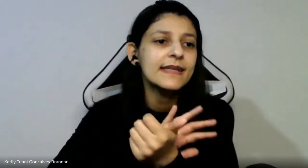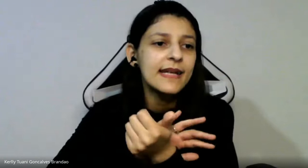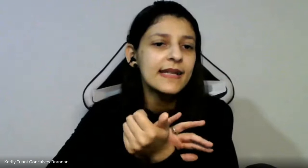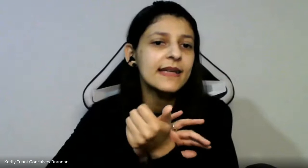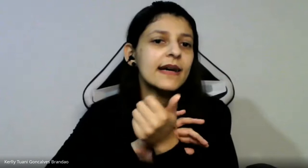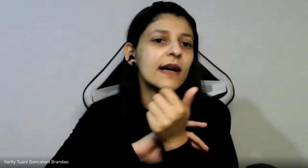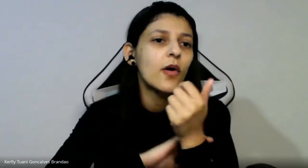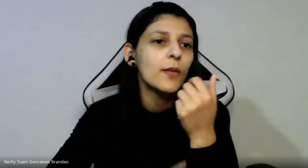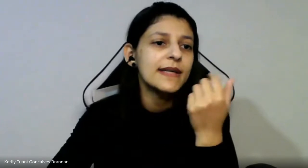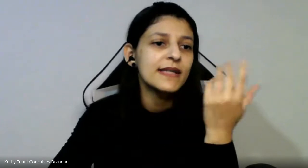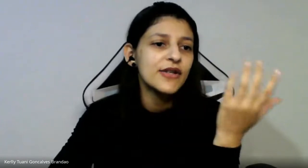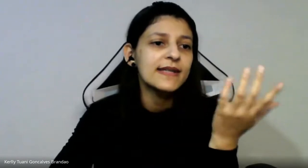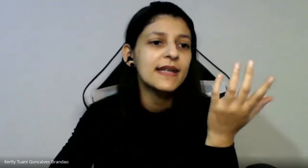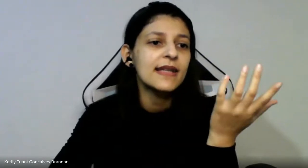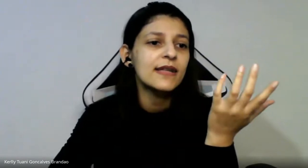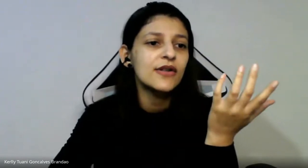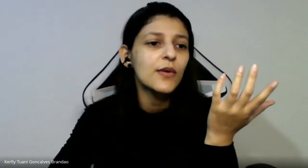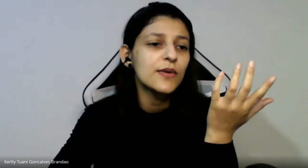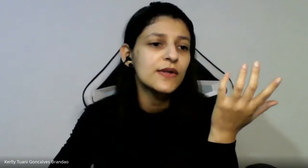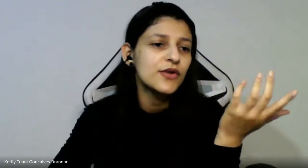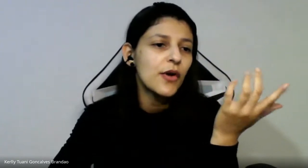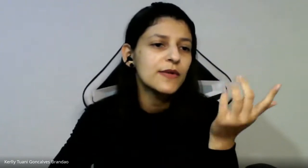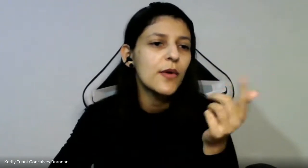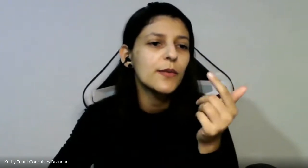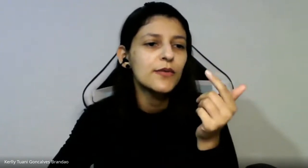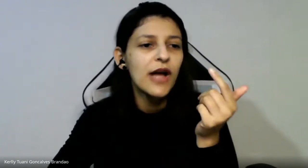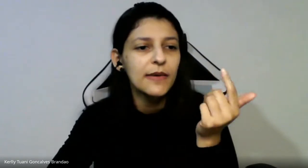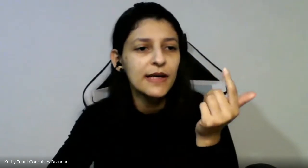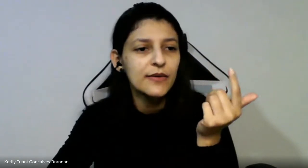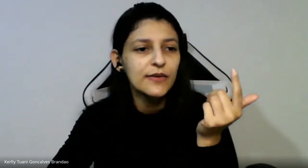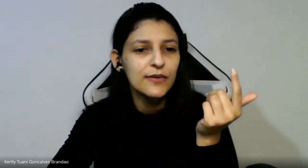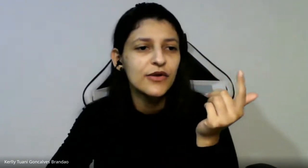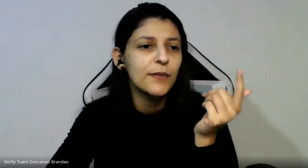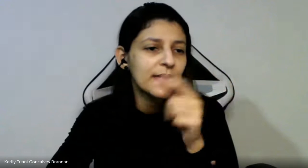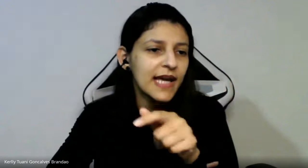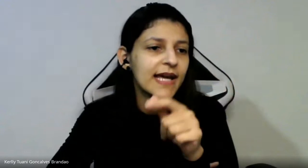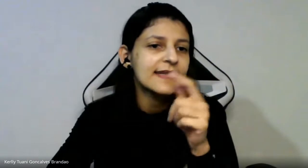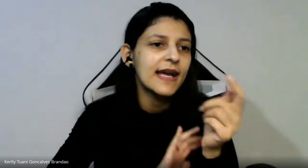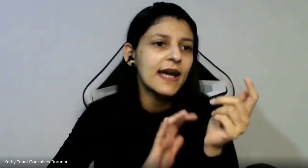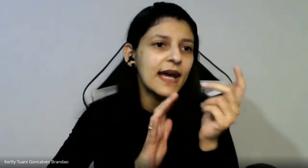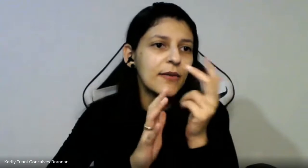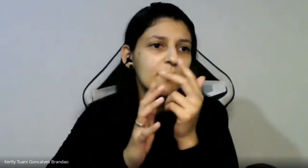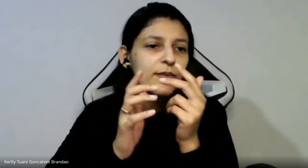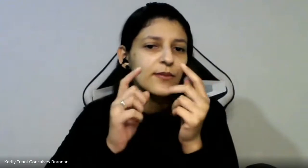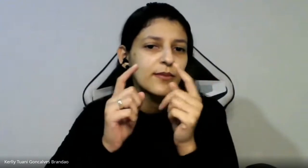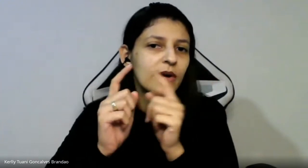na escrita, como existe a escrita de outros idiomas, como o japonês, né?